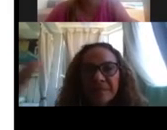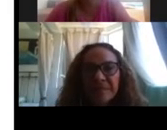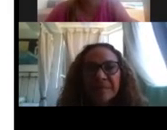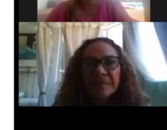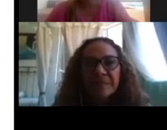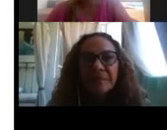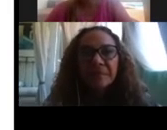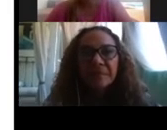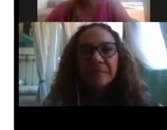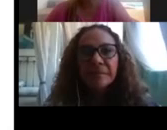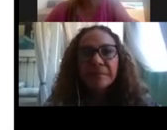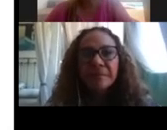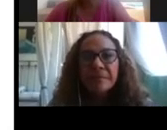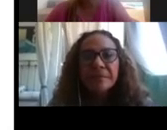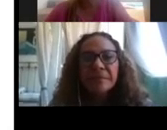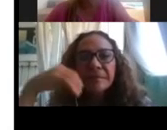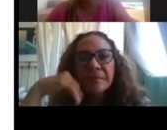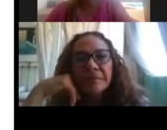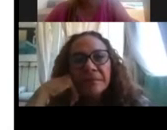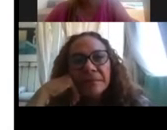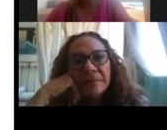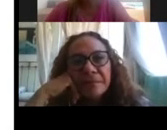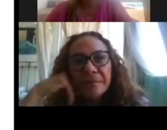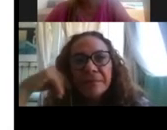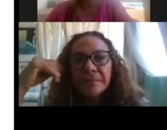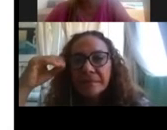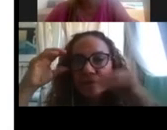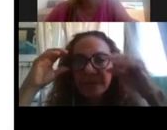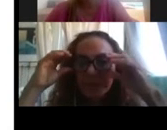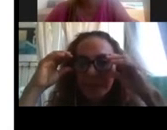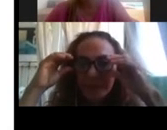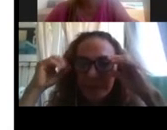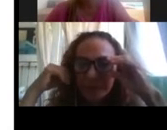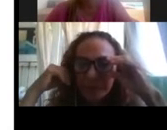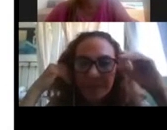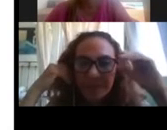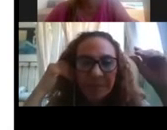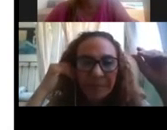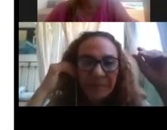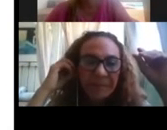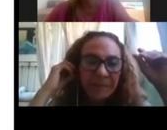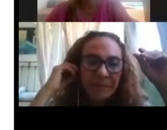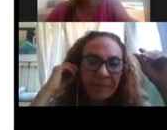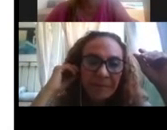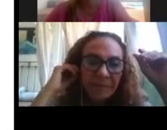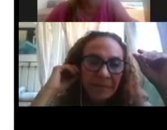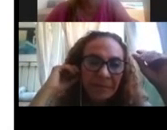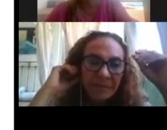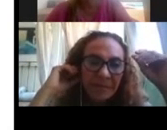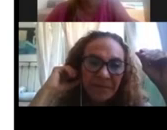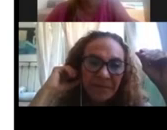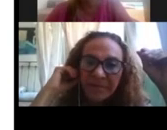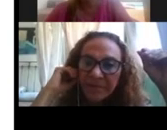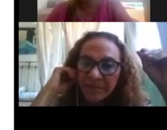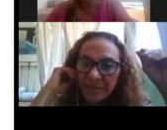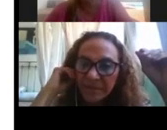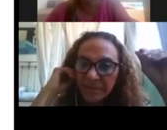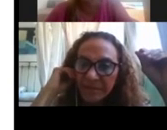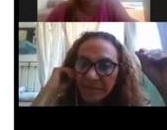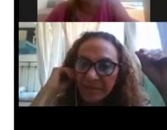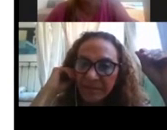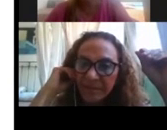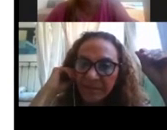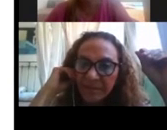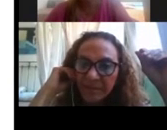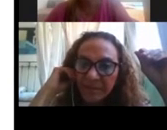só no judiciário, mas a gente vai ter dificuldades também com relação à prática dos meios adequados fora do sistema de justiça